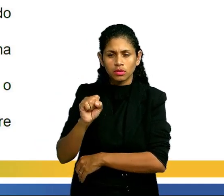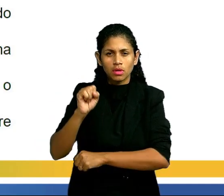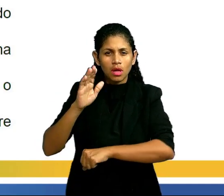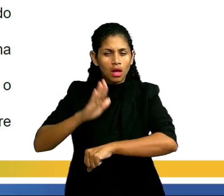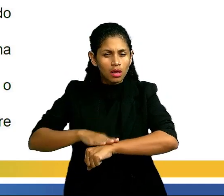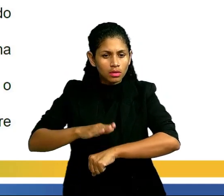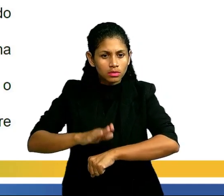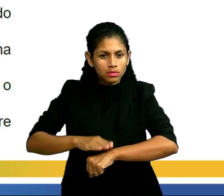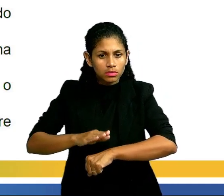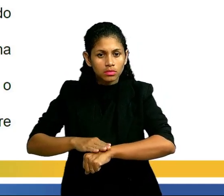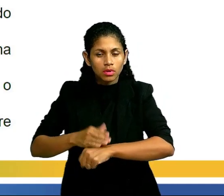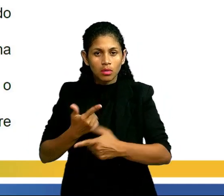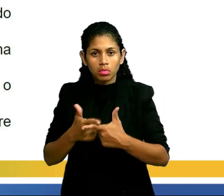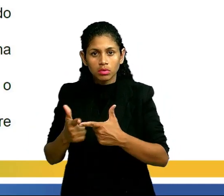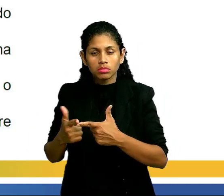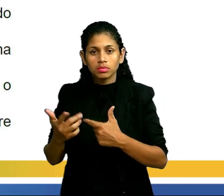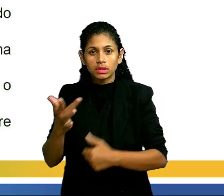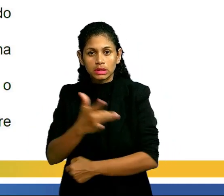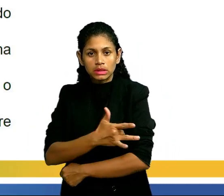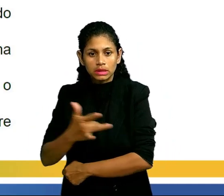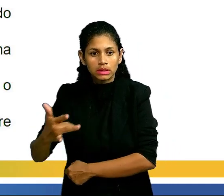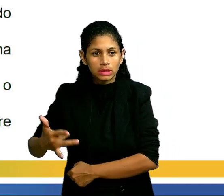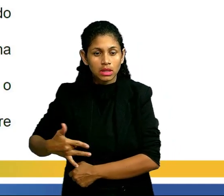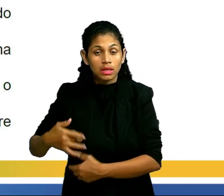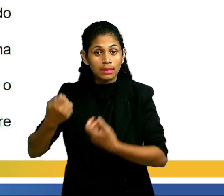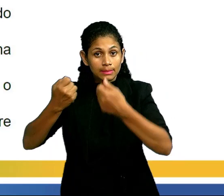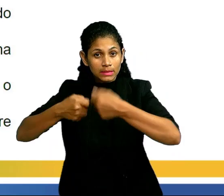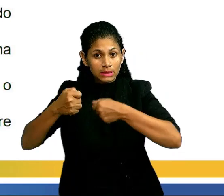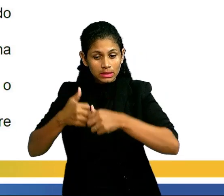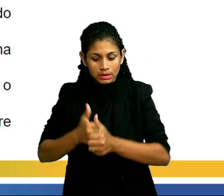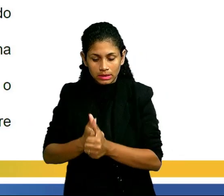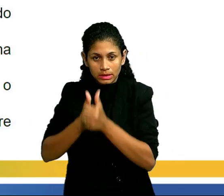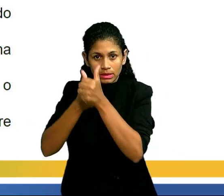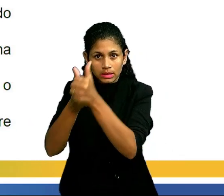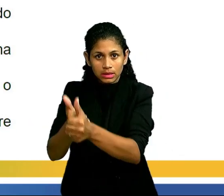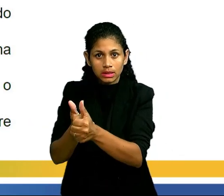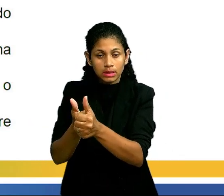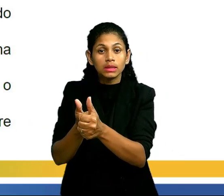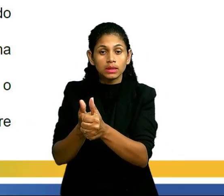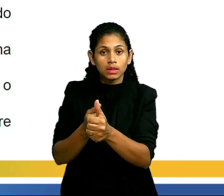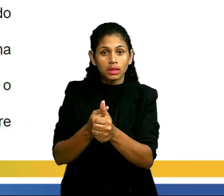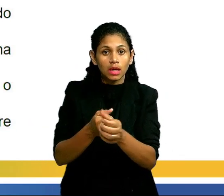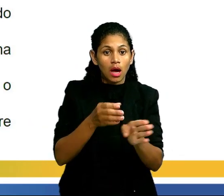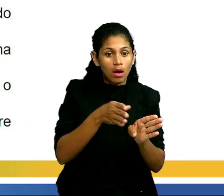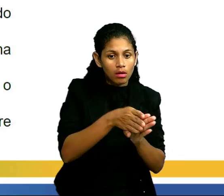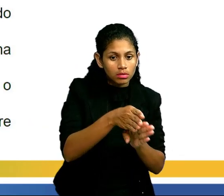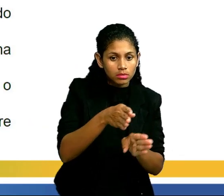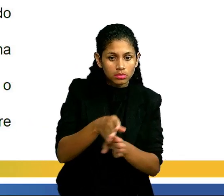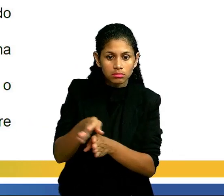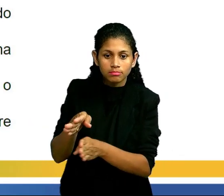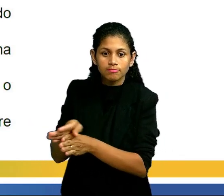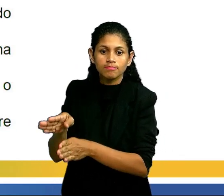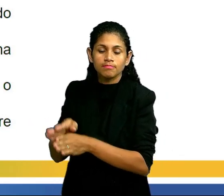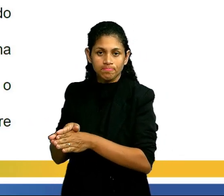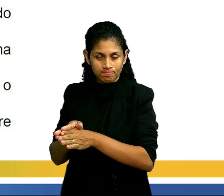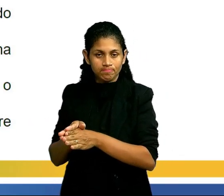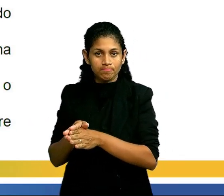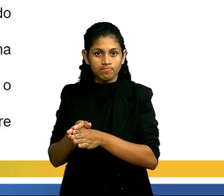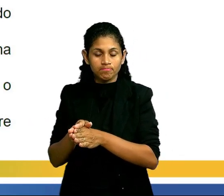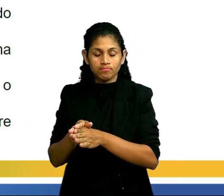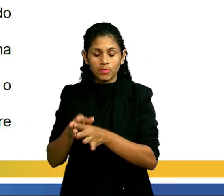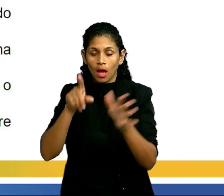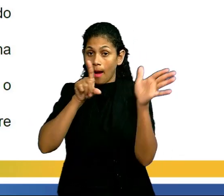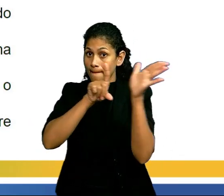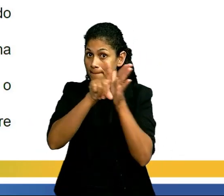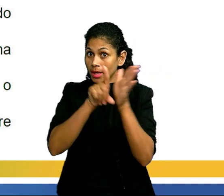essas ocorrências, devem seguir determinadas orientações, pessoal. A questão está sendo clara. O que eu